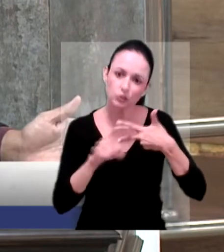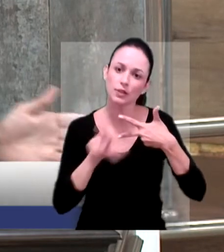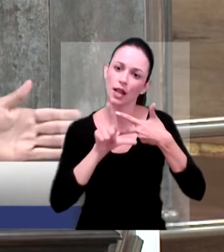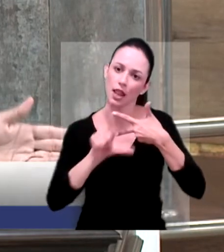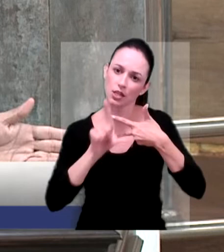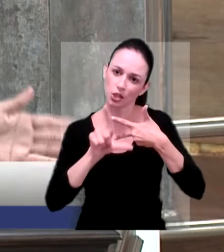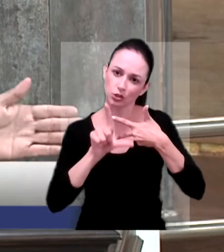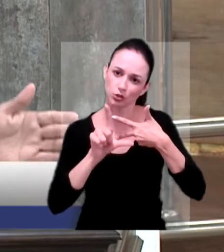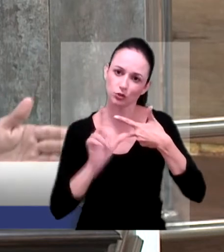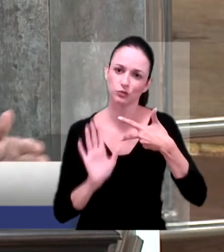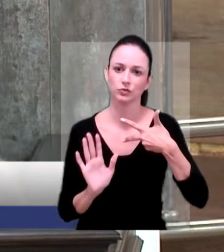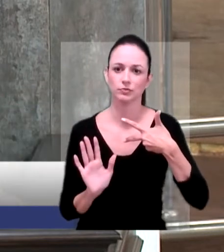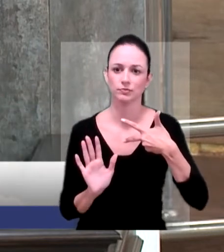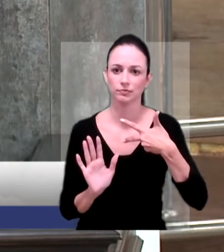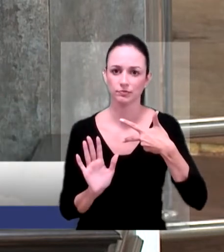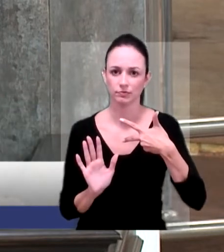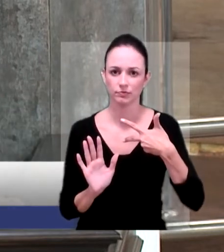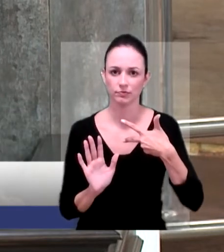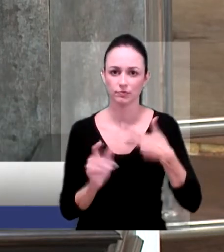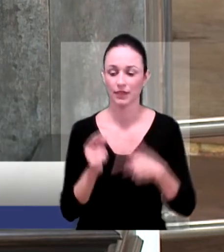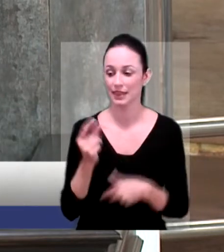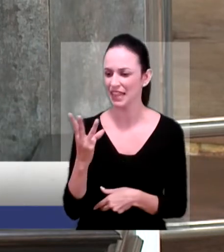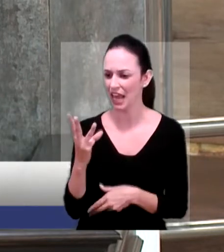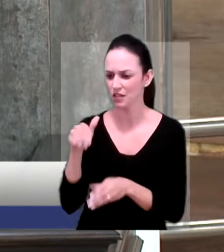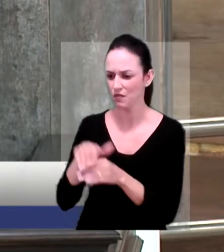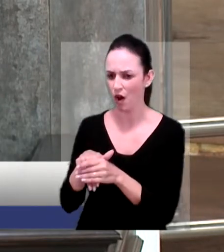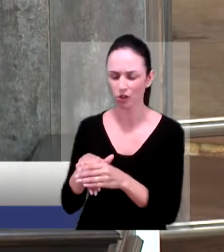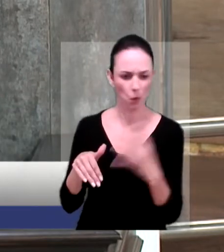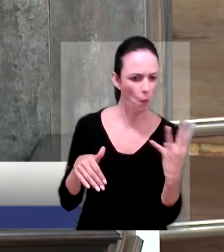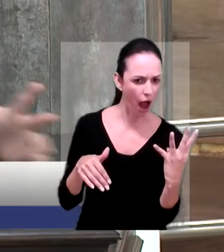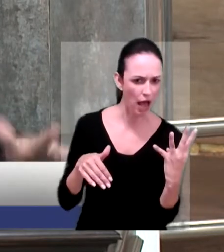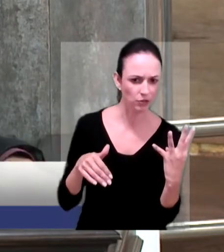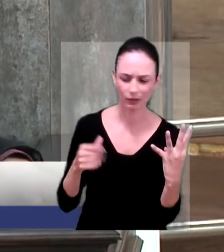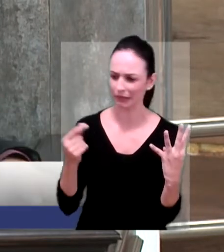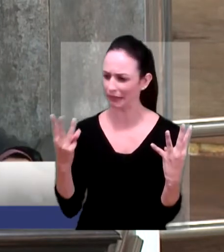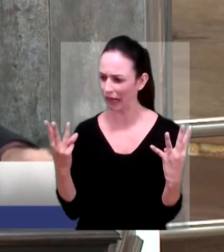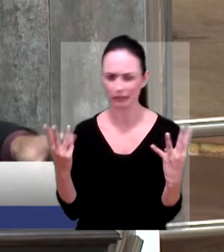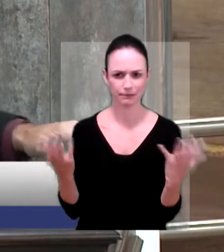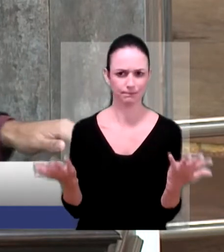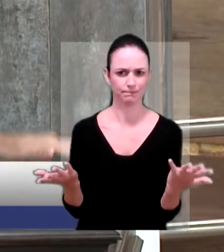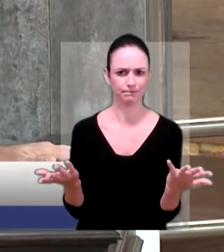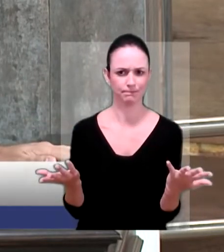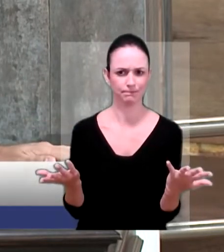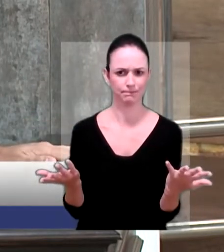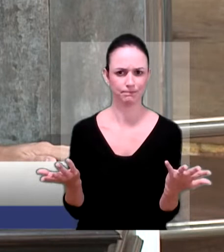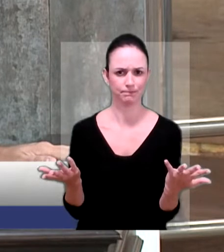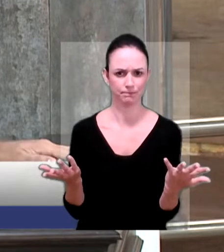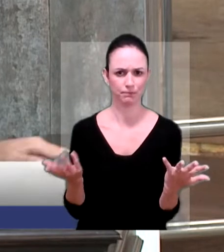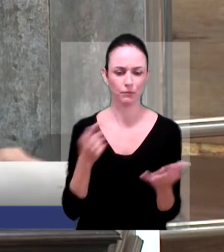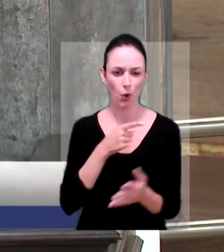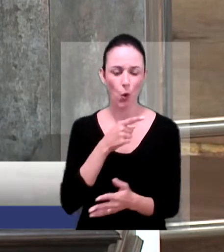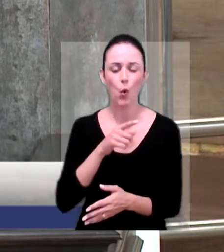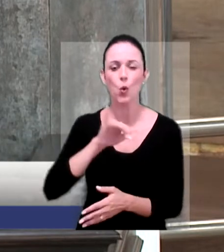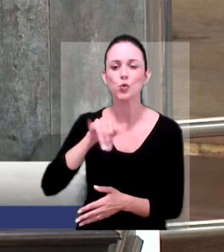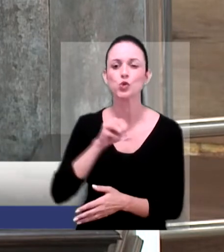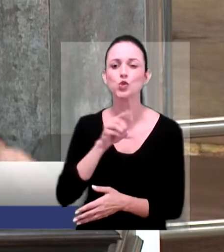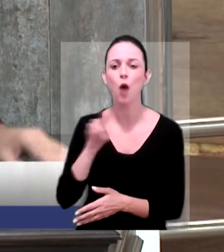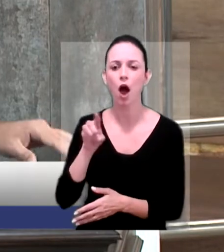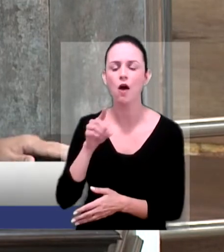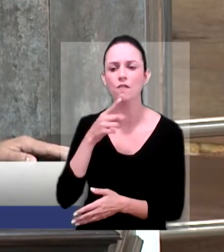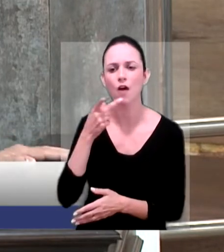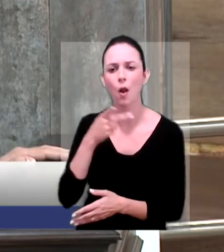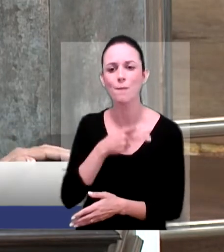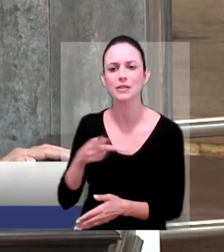13 votos a 4. O próprio João Brandão expressou, nossa, fiquei surpreso com a votação. Por quê, professor? Porque nas